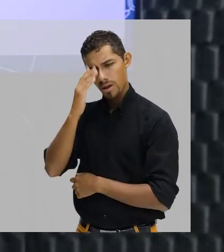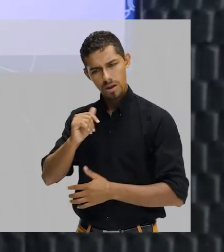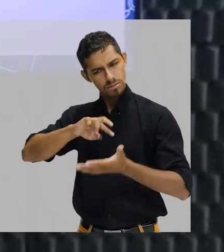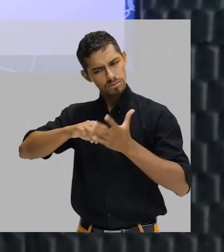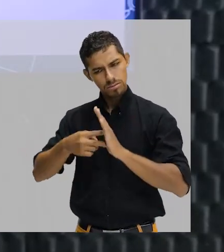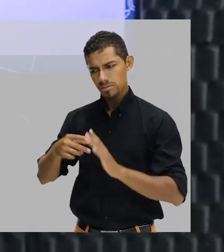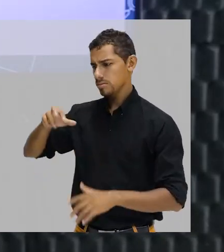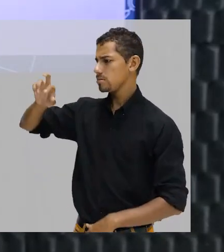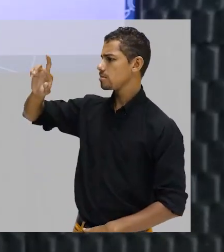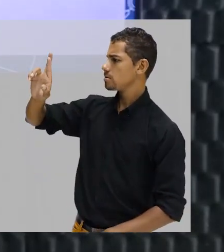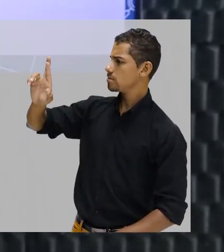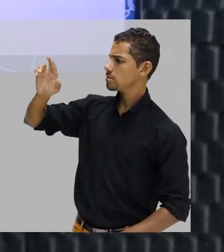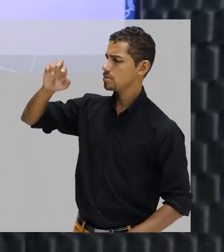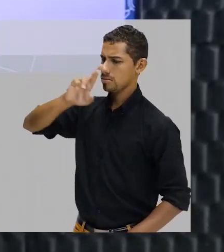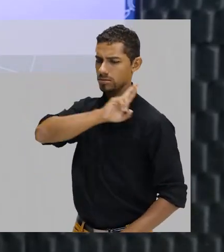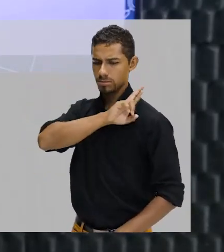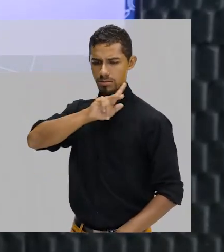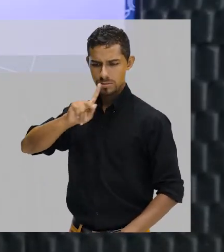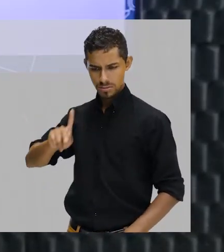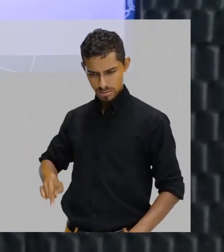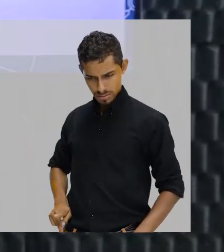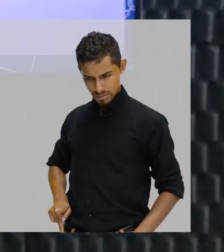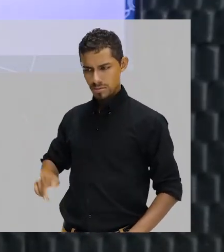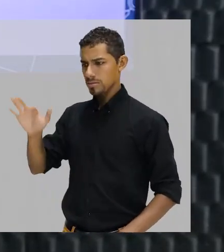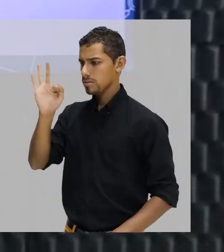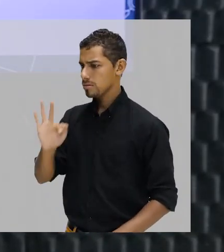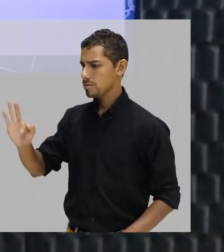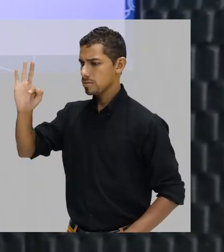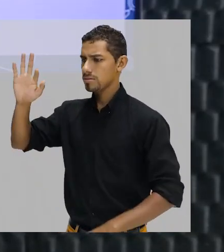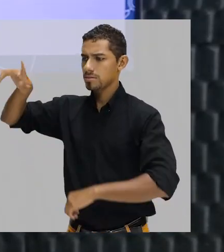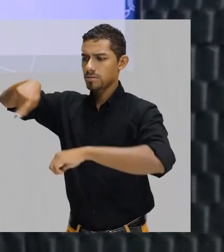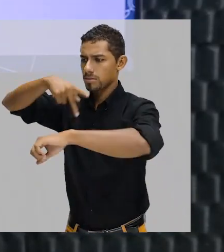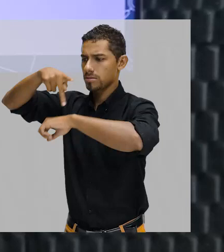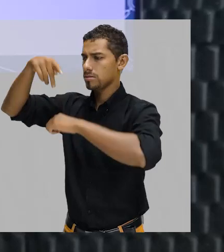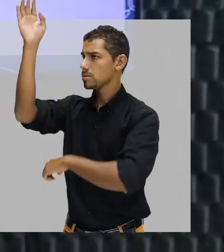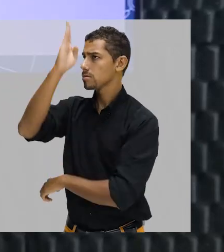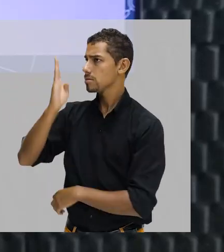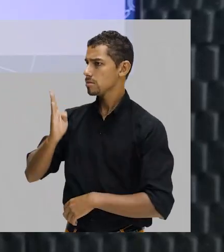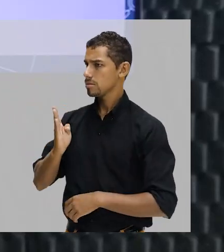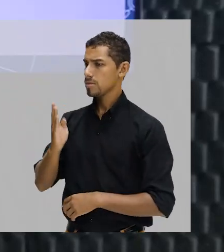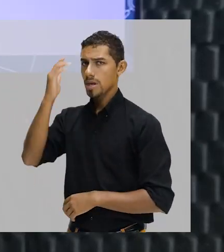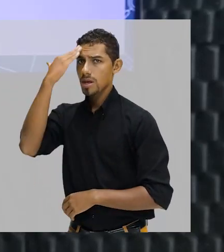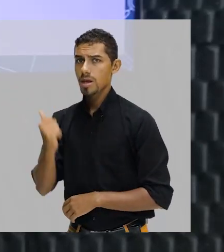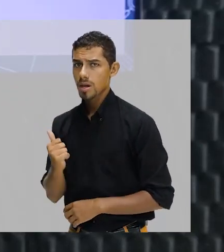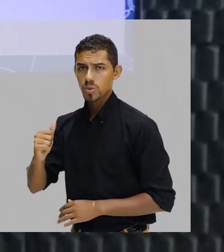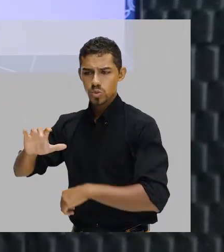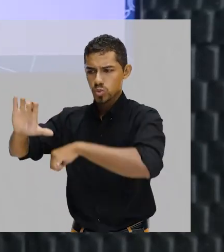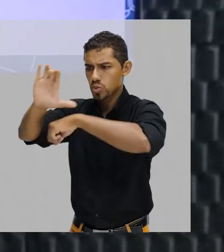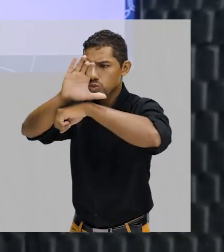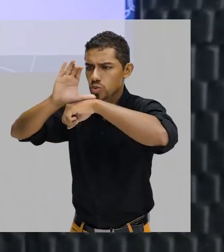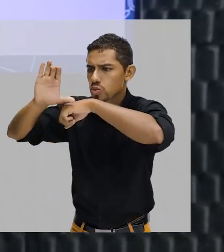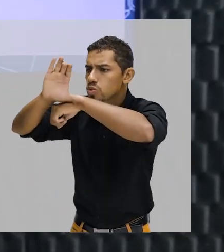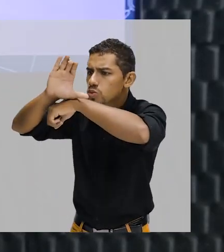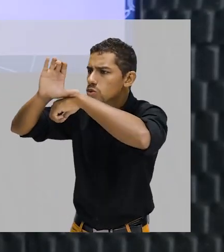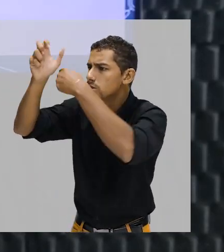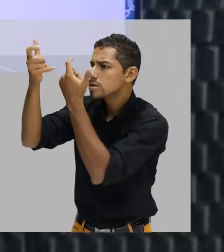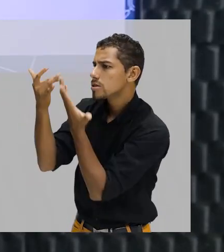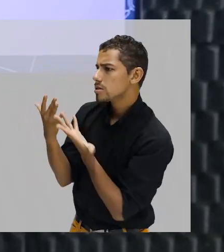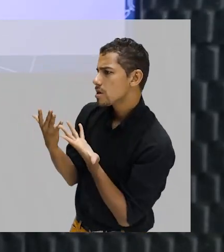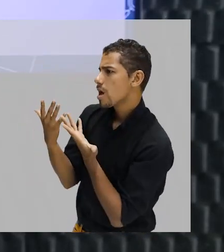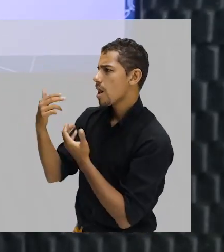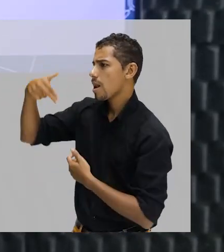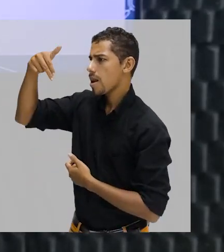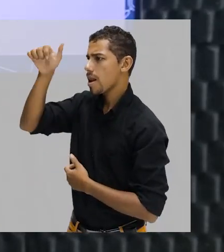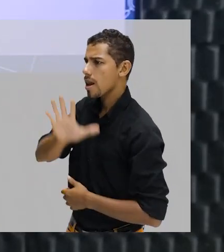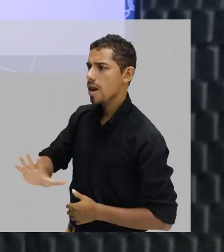termo República Federativa no Brasil? O que este termo que está aí, escrito na nossa Constituição, realmente define a nossa nação